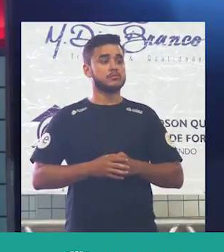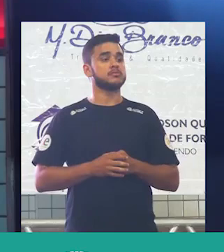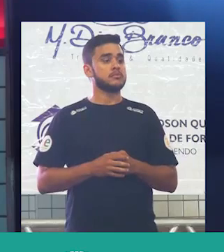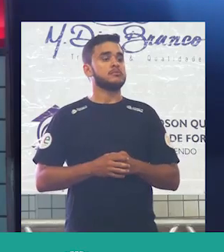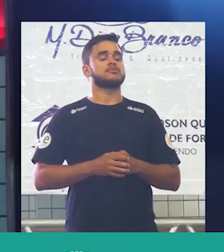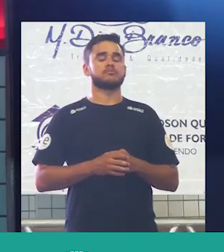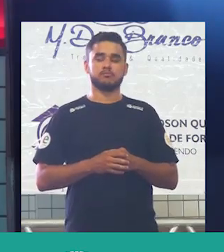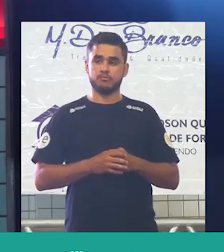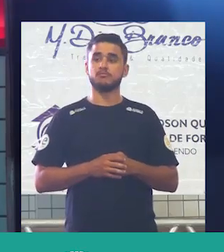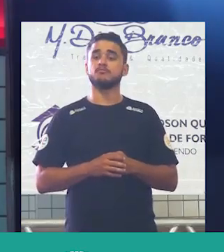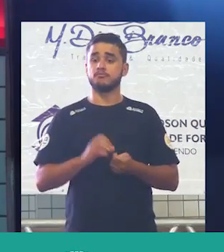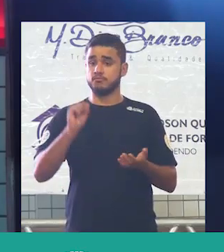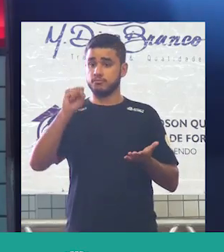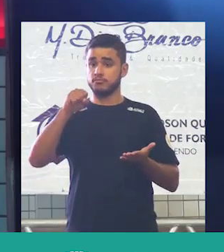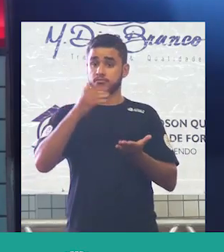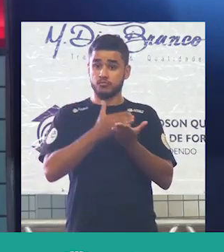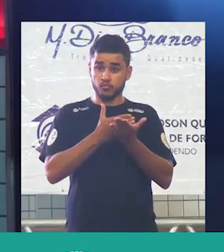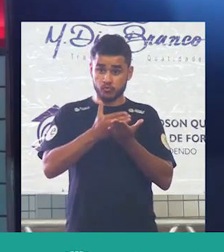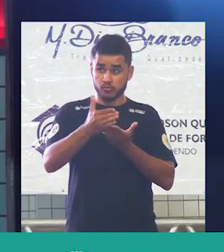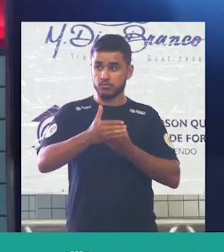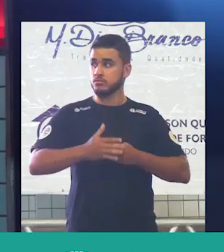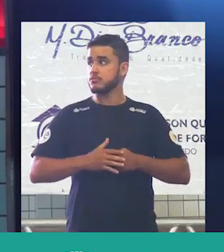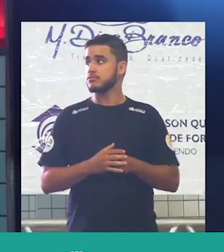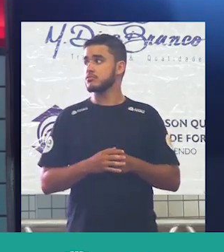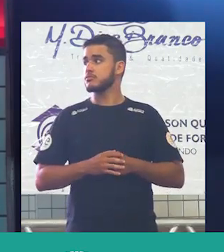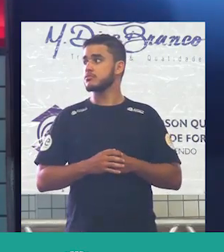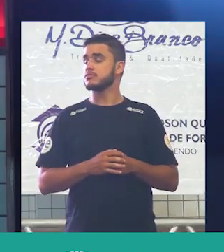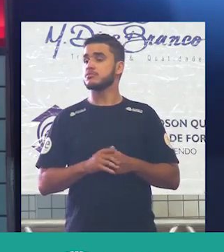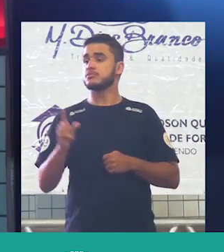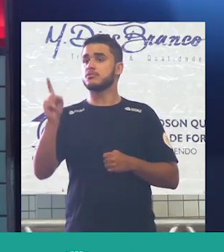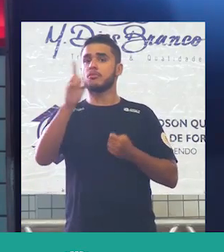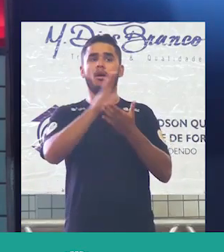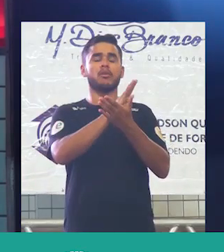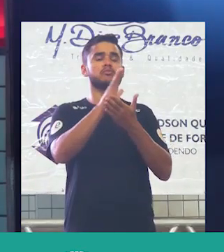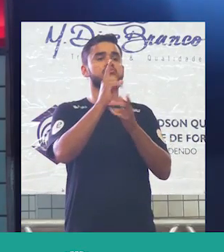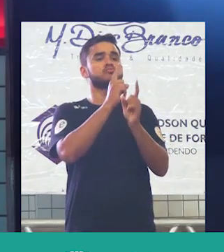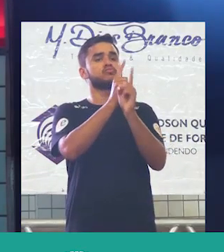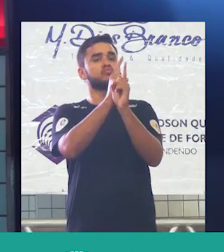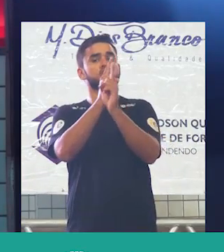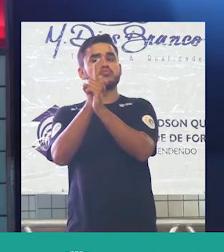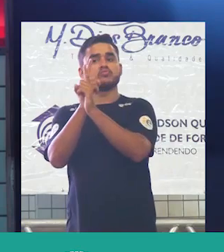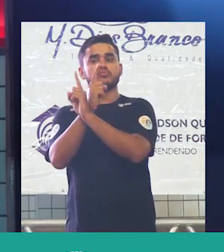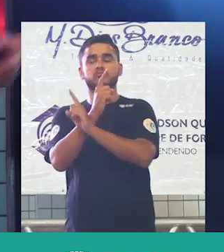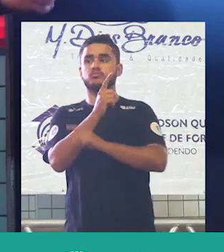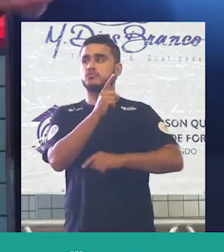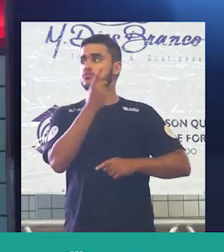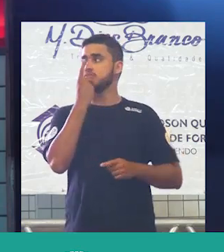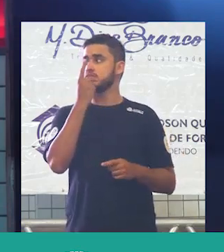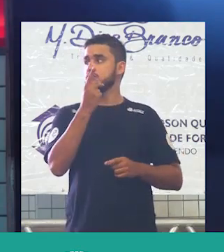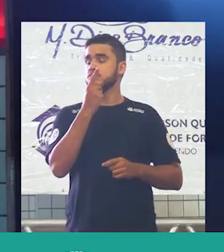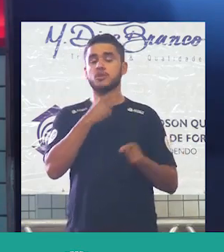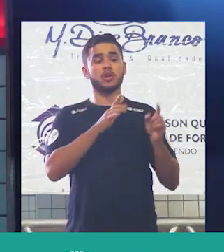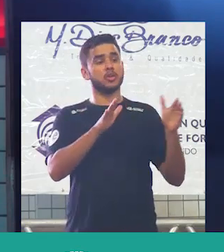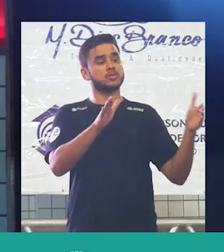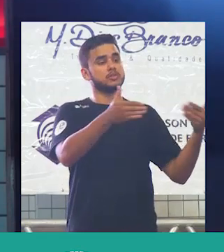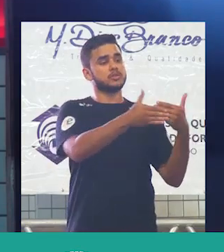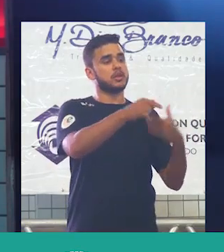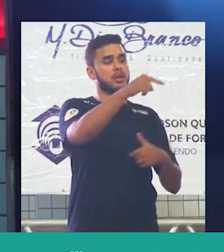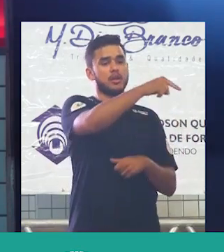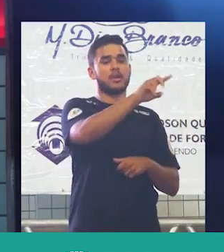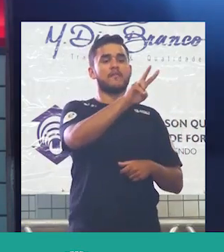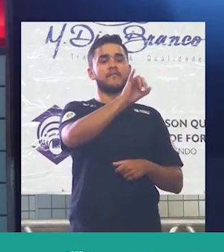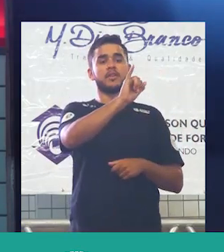Pode ter certeza. Alguns poucos me encontraram na hora que eu cheguei aqui no ginásio, que aí eu fiquei lá na sala, lá